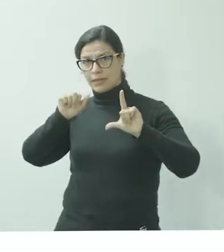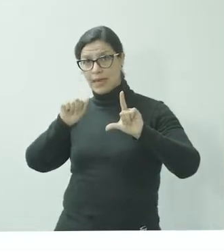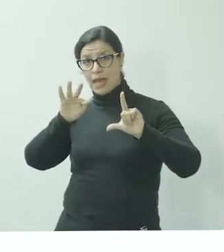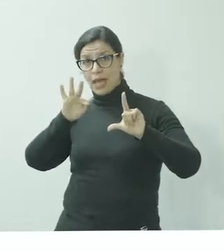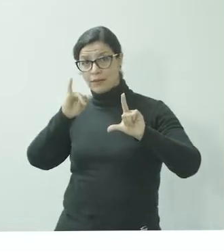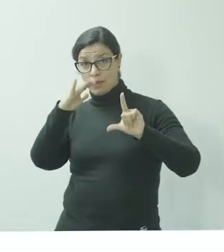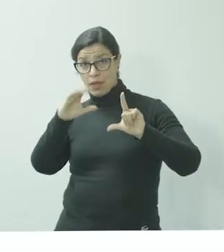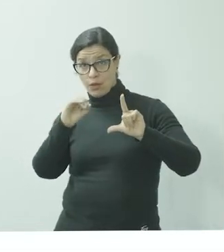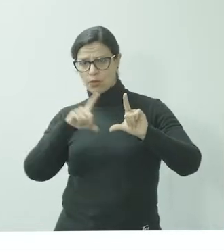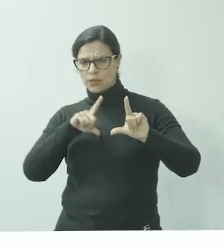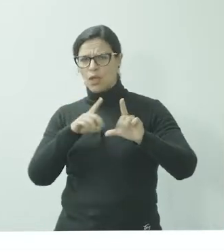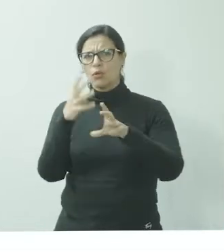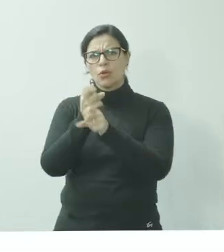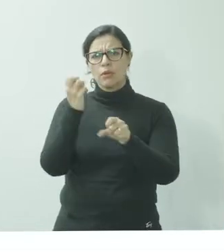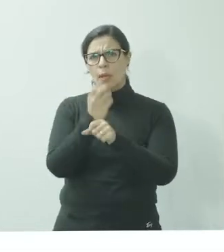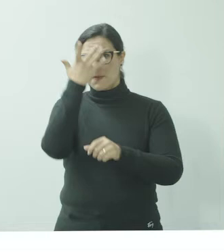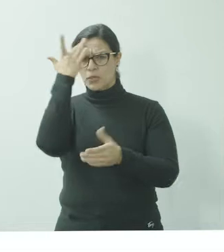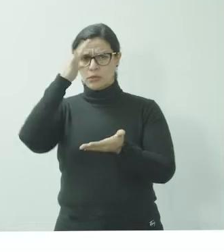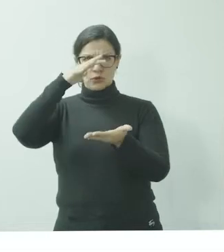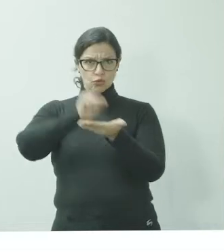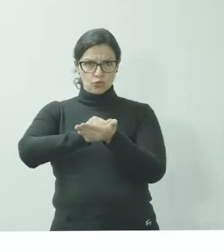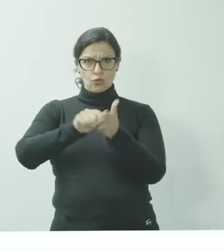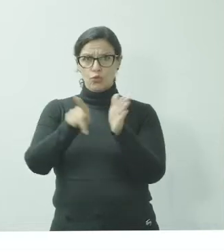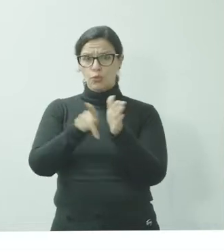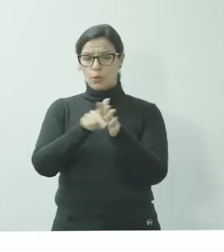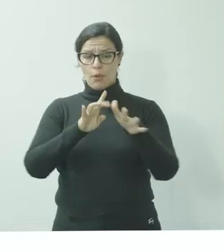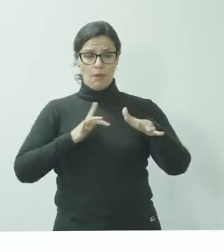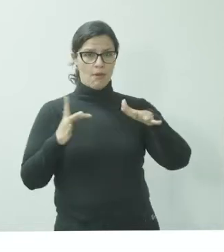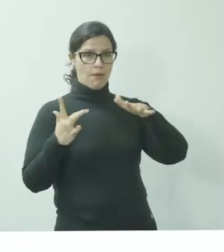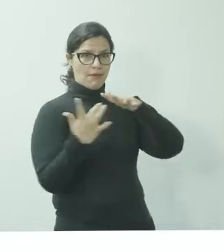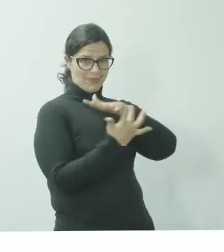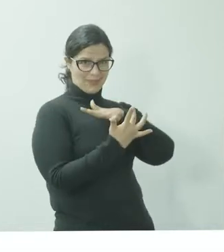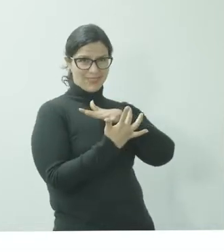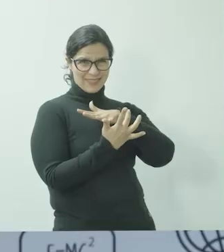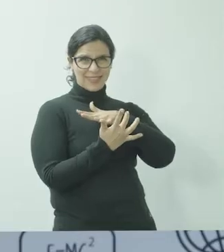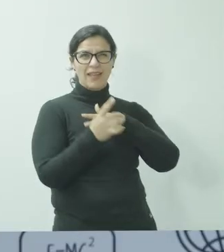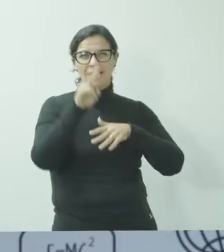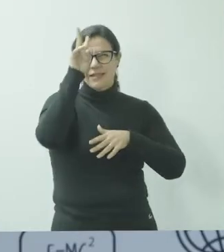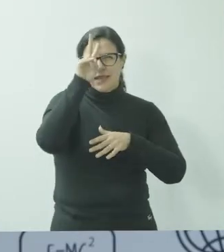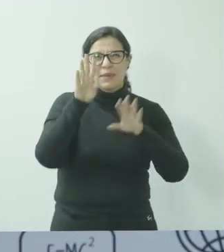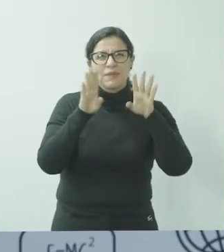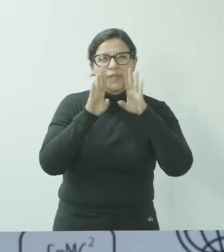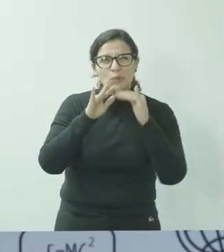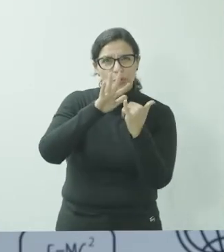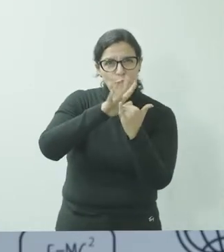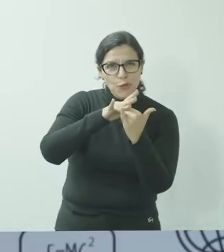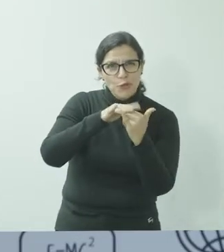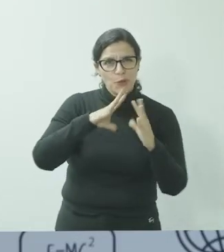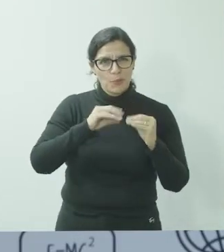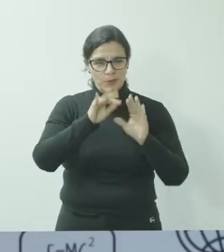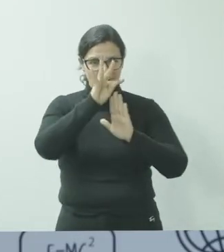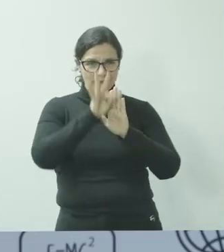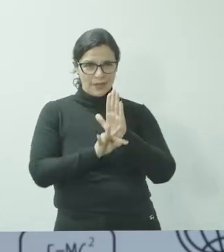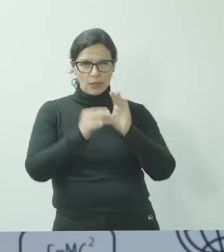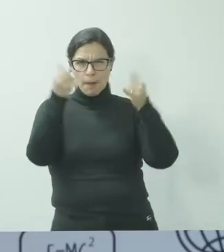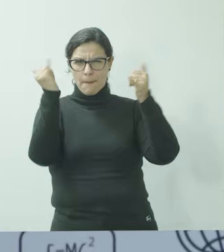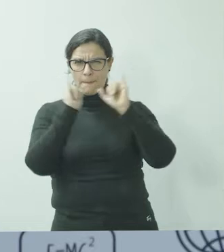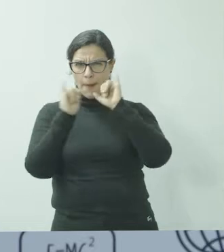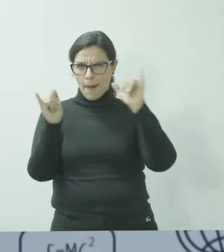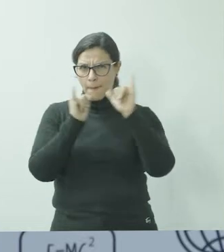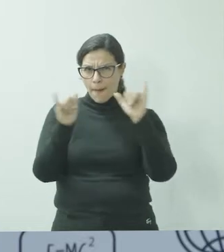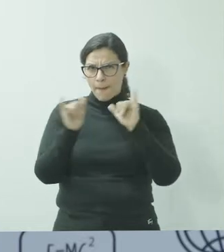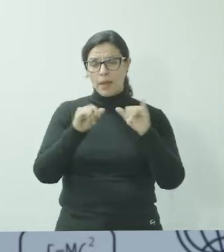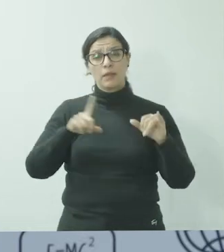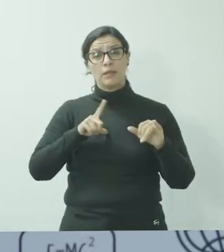texto que informava sobre o número de inscr itos nas redes sociais né através ali de um texto corrido as